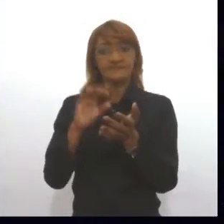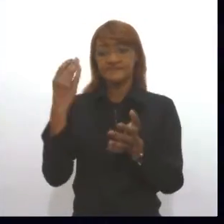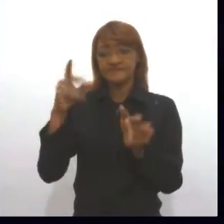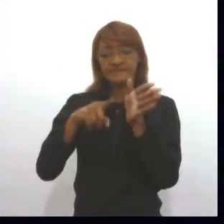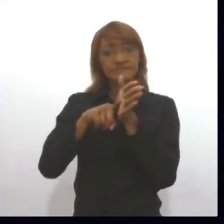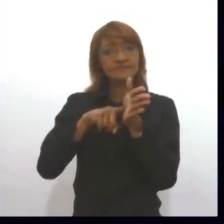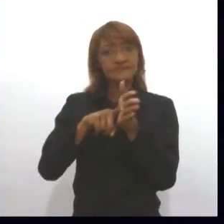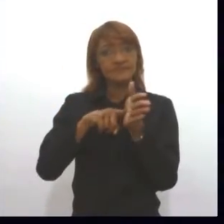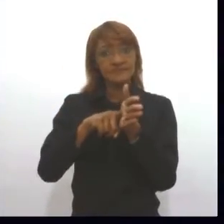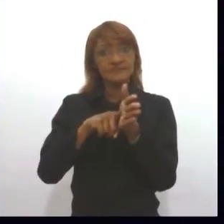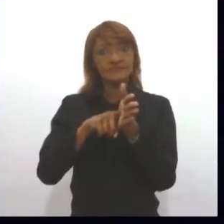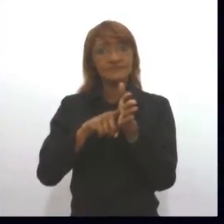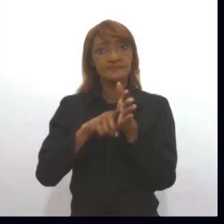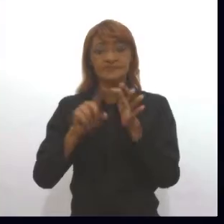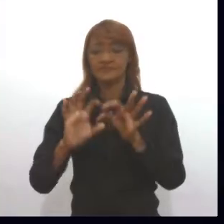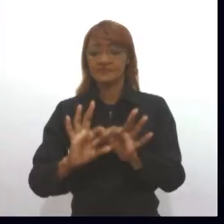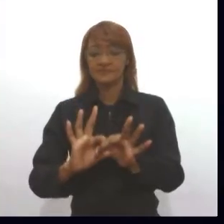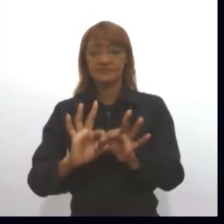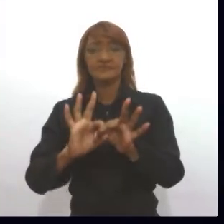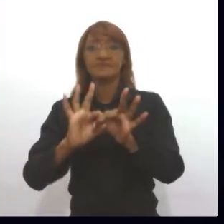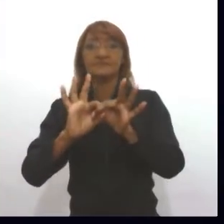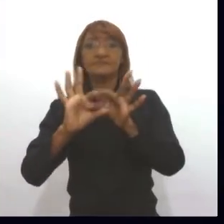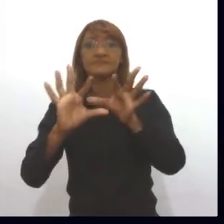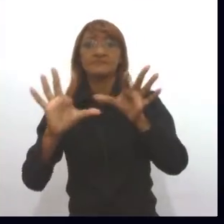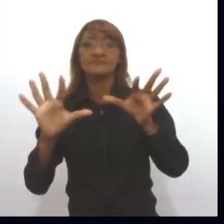relativa porque ela vive de verdades.